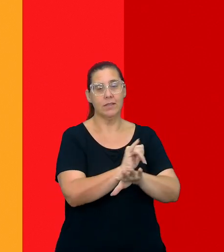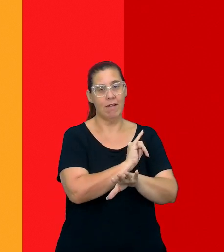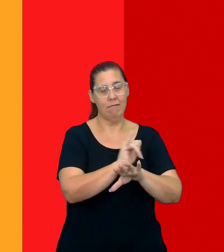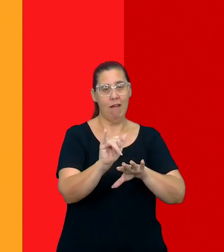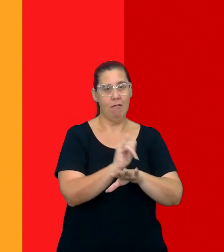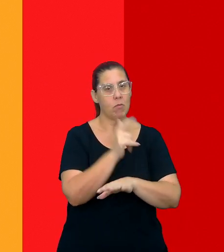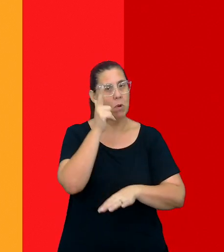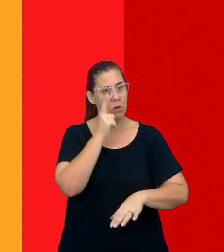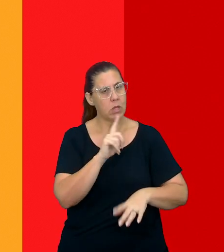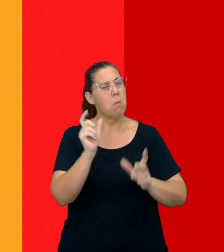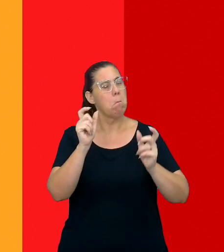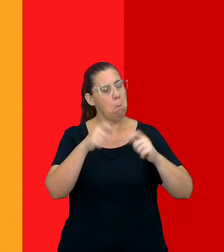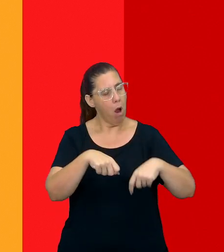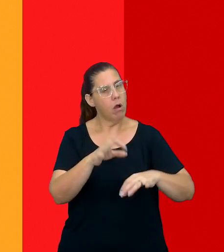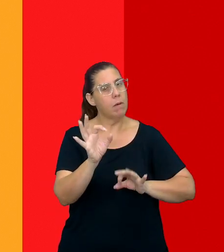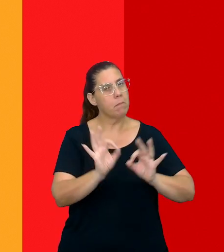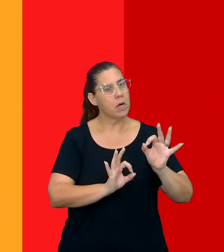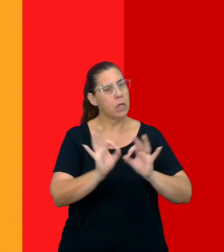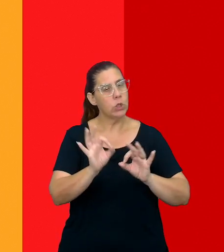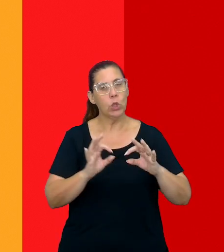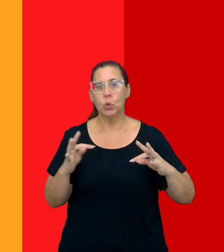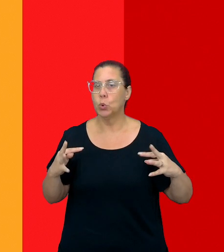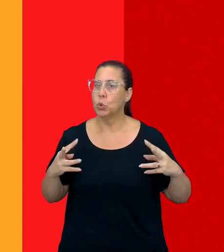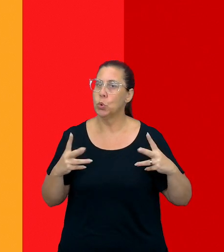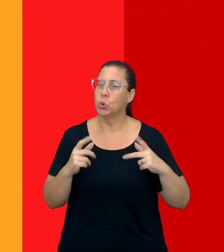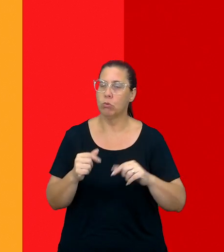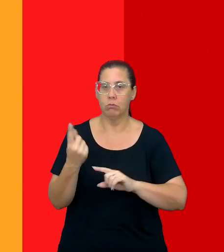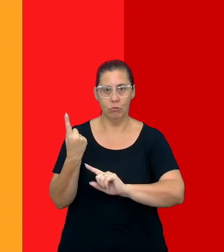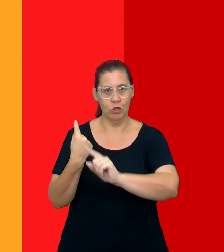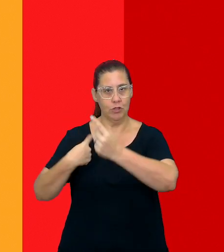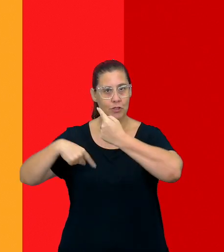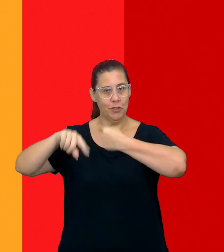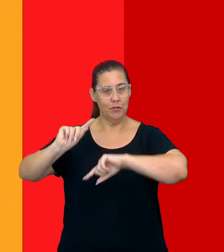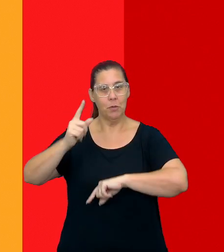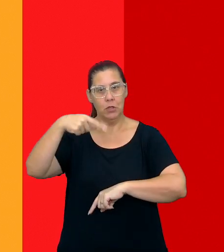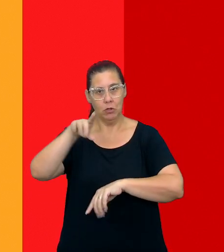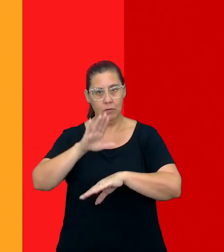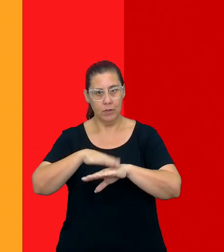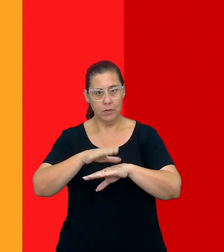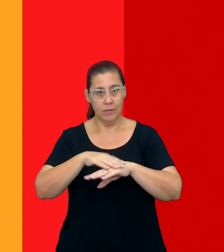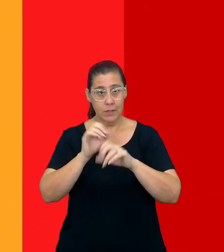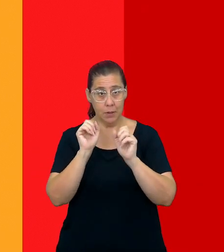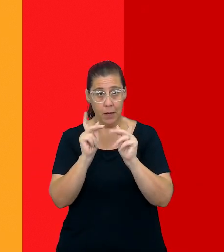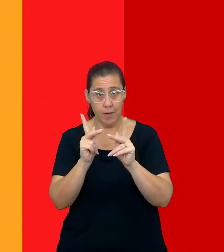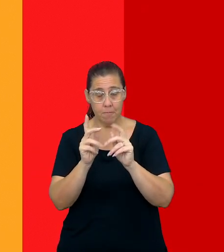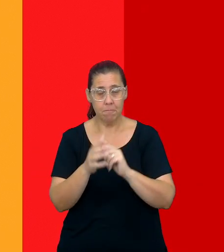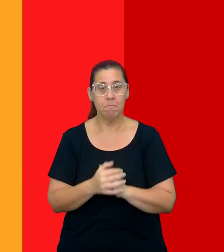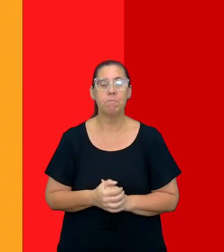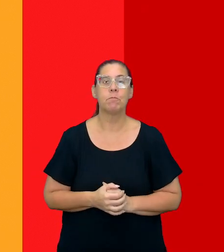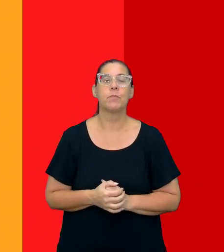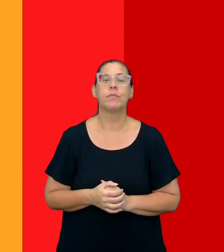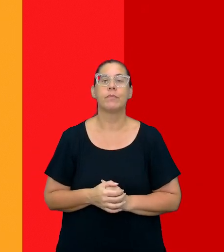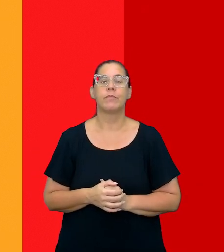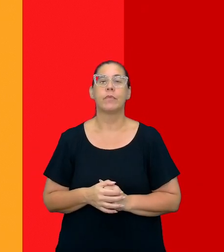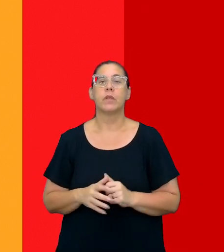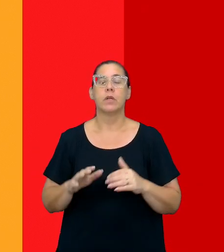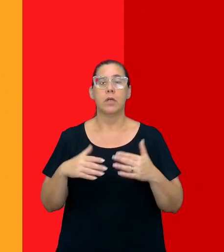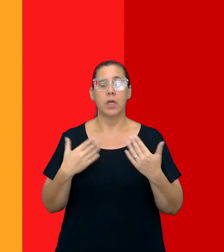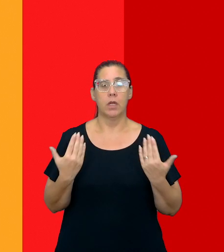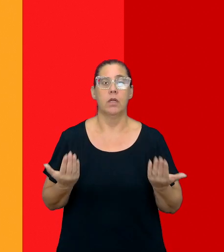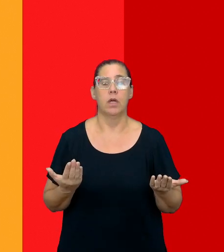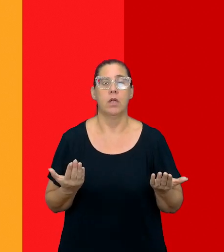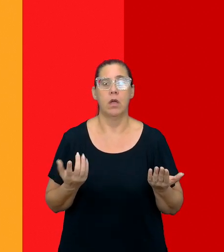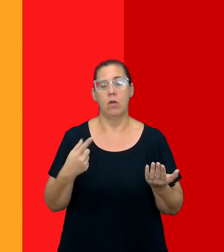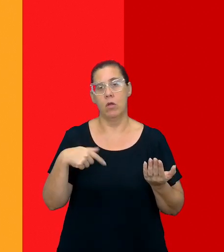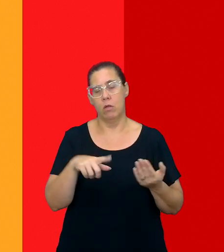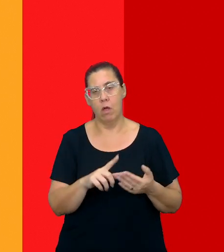E é possível planejar tudo isso no desdobramento que vocês farão, ok? Bom, sobre isso, né,